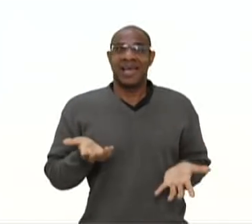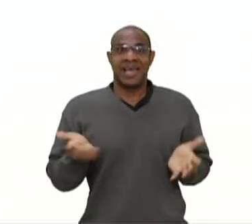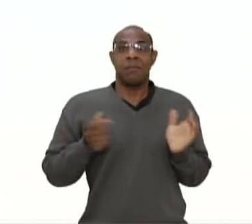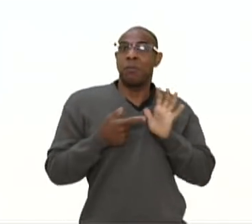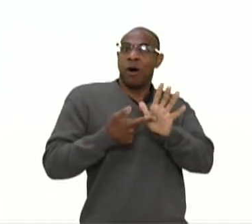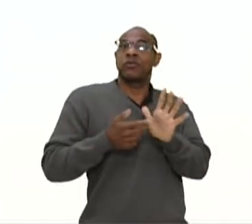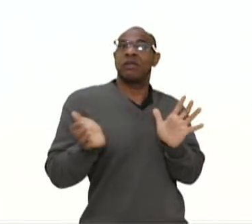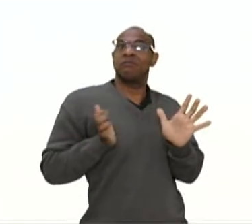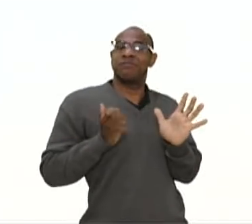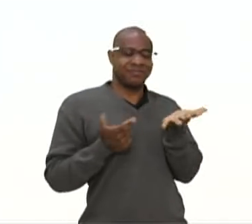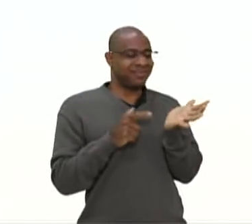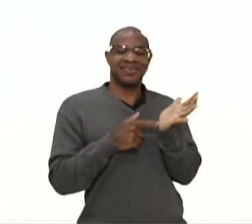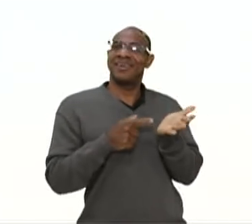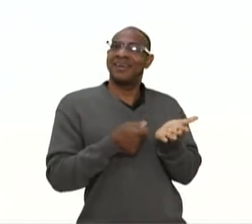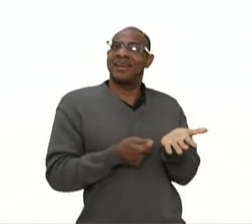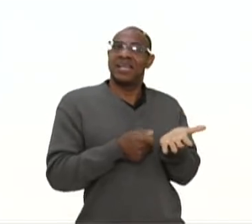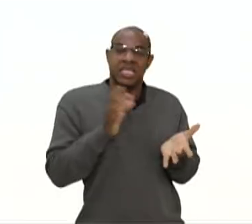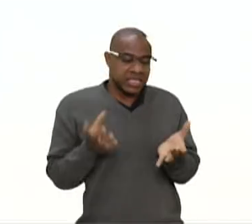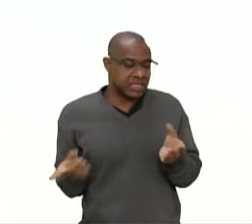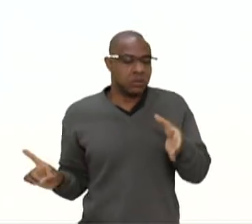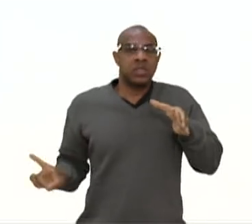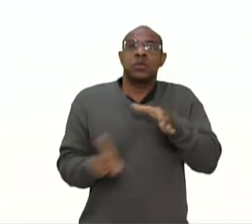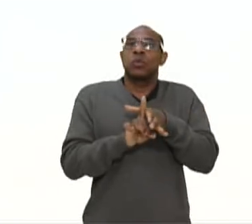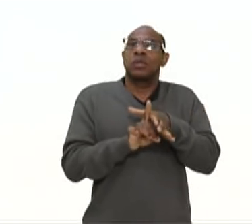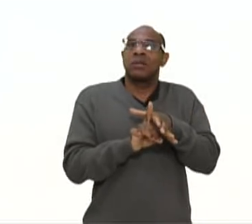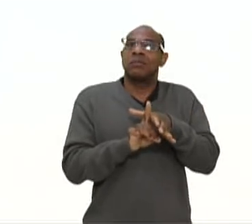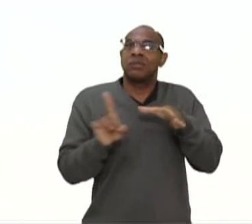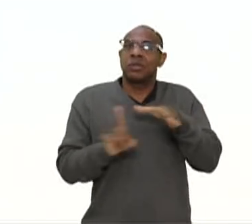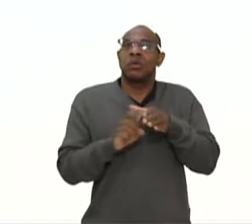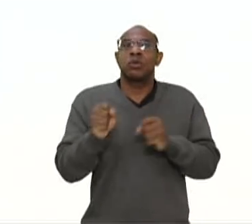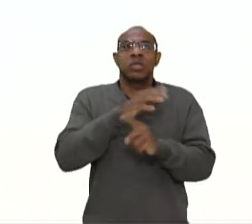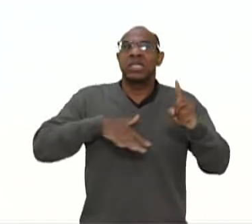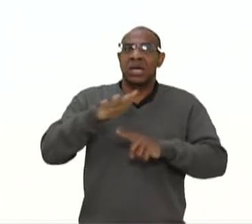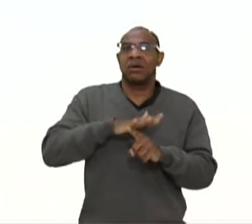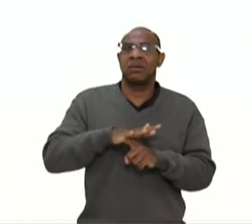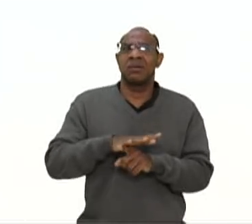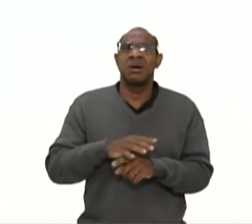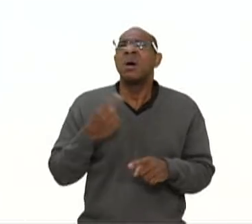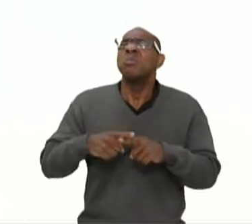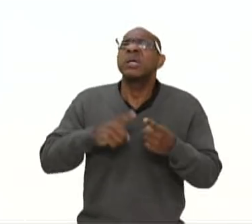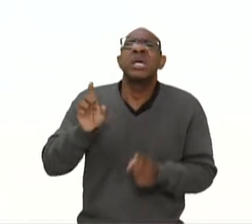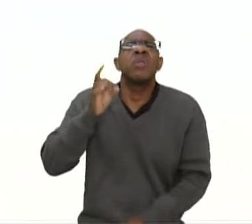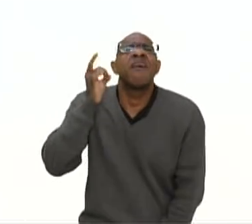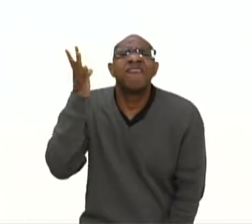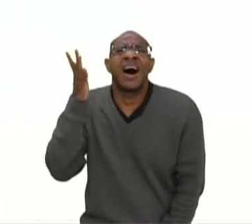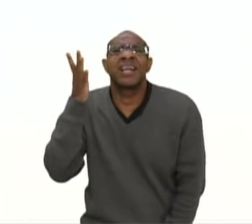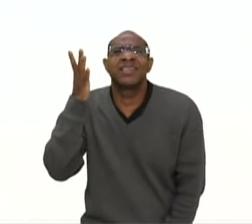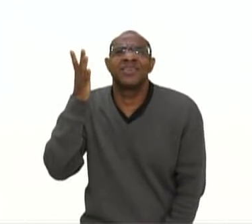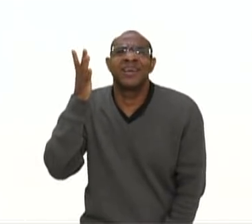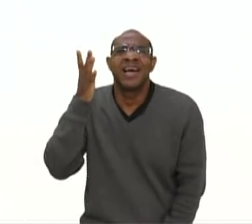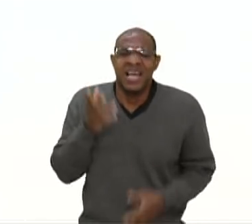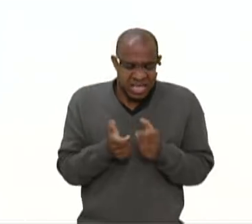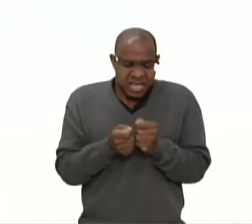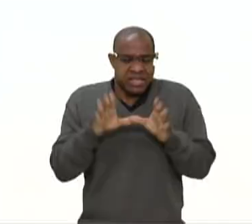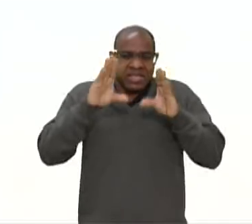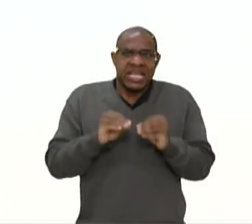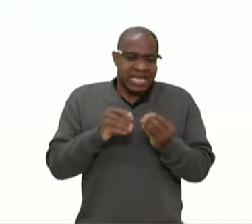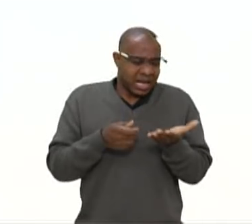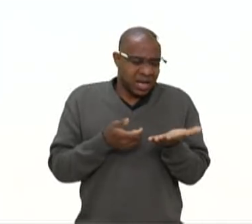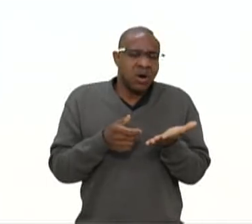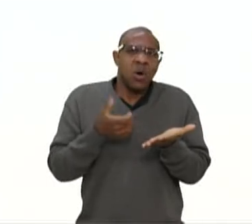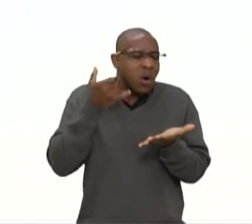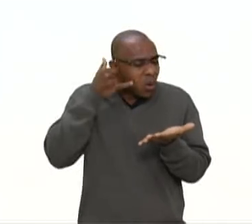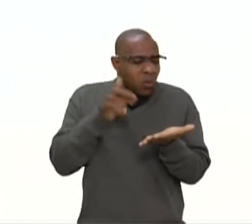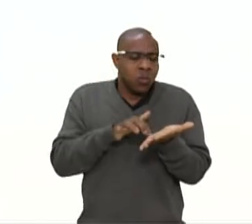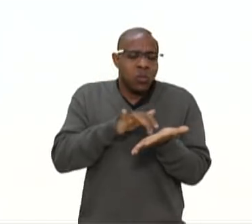social. Por que não é fácil se desplugar do celular? Você concorda com essa opinião?